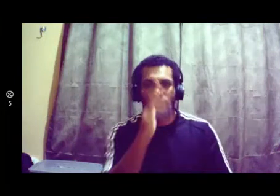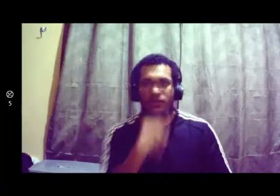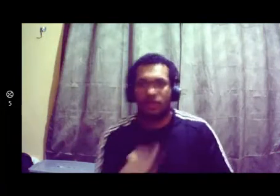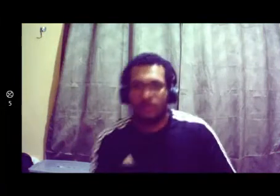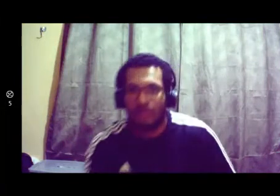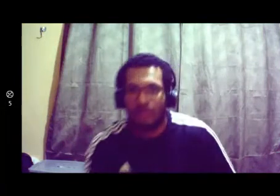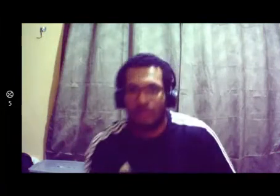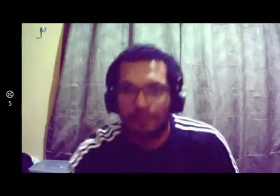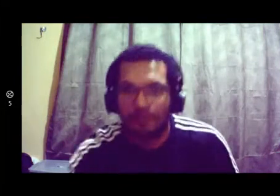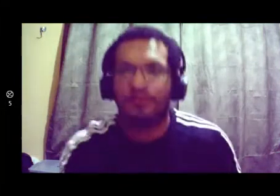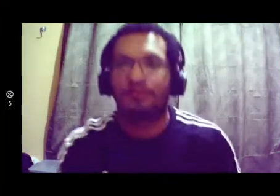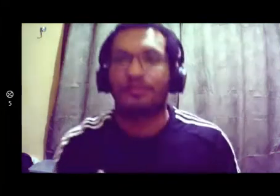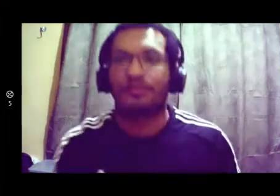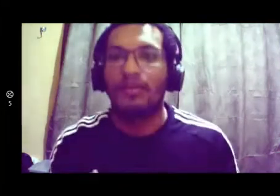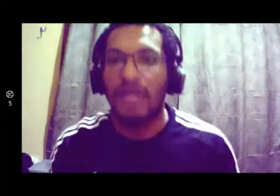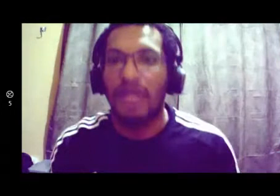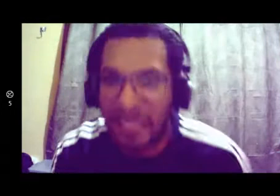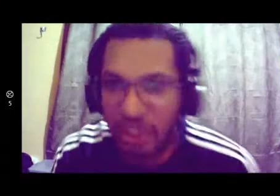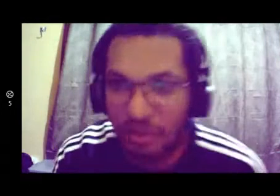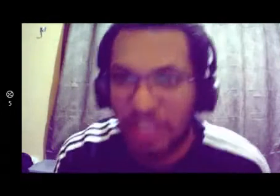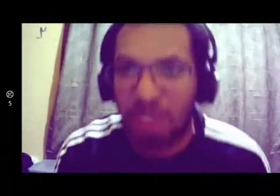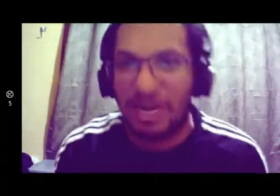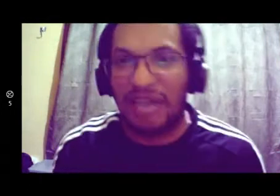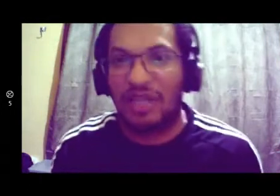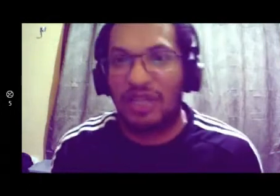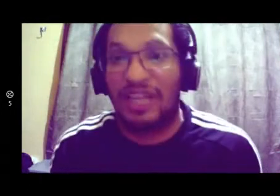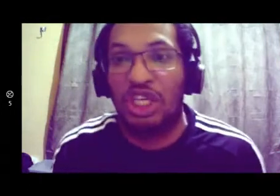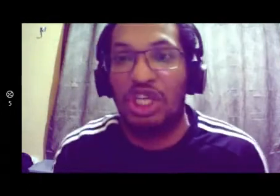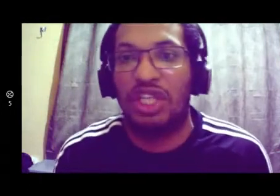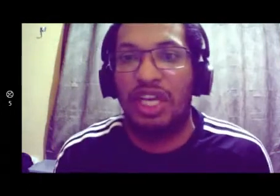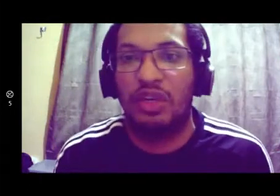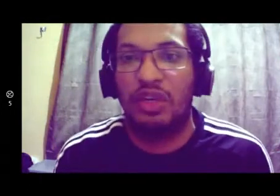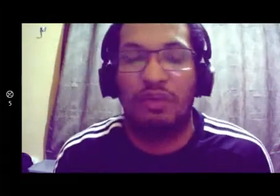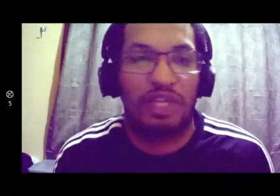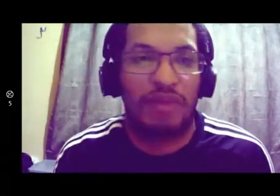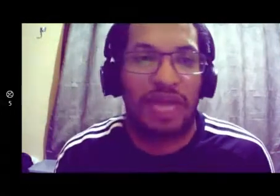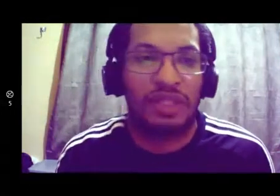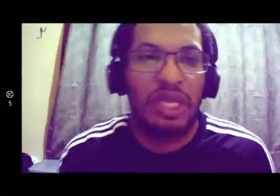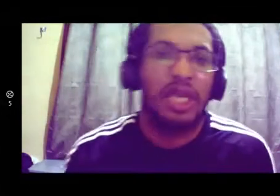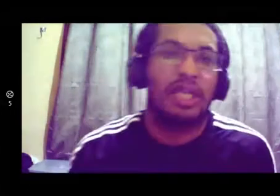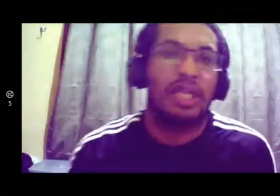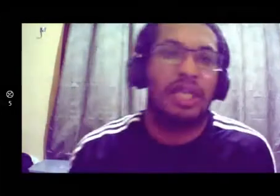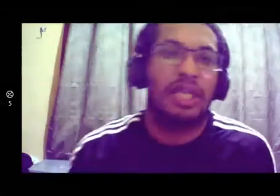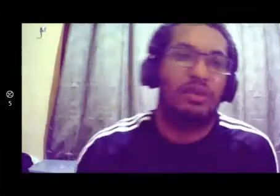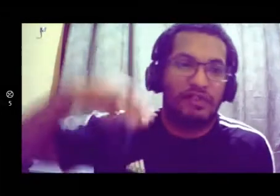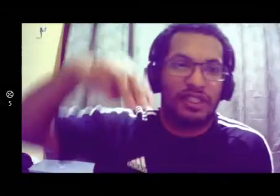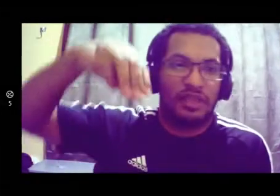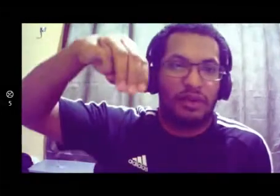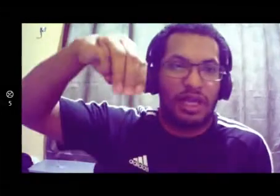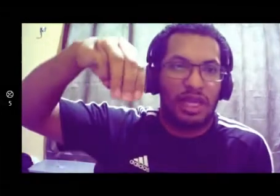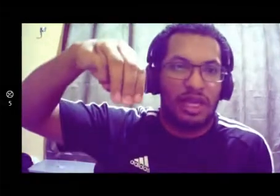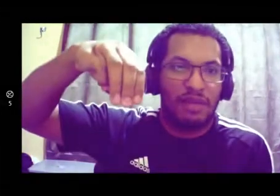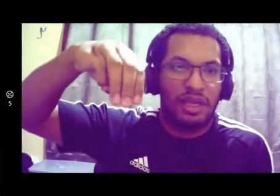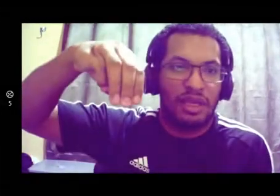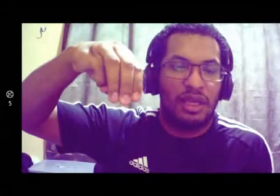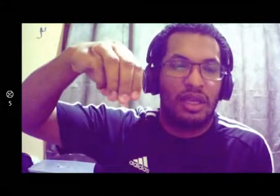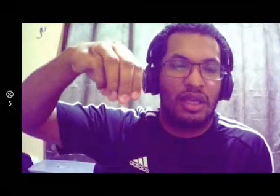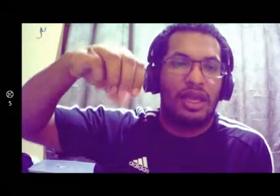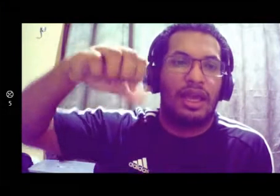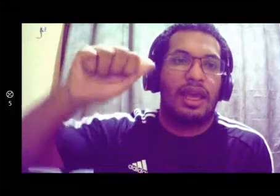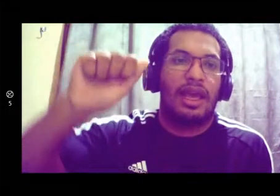fevereiro. Tá bom? Aqui no mês de março, ele está digitando o mês de março. Então, no caso, ele está fazendo